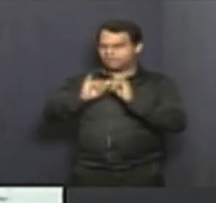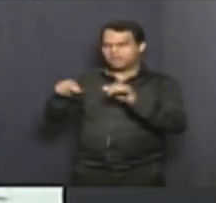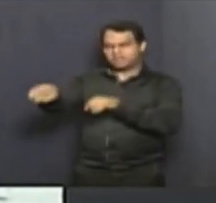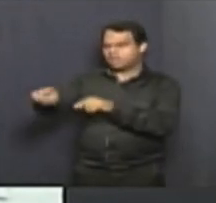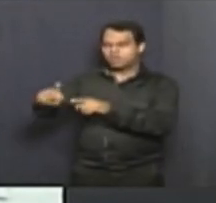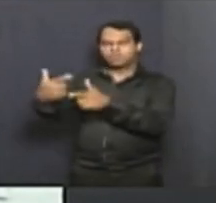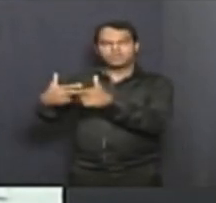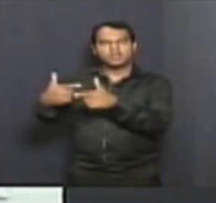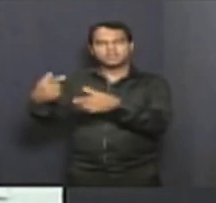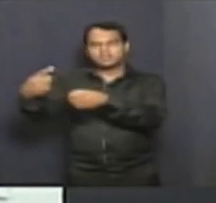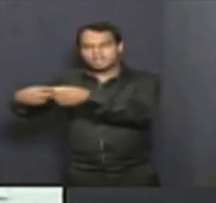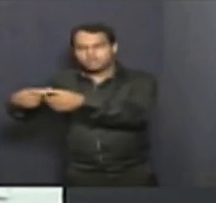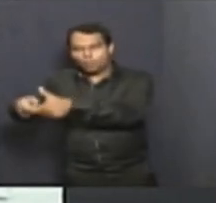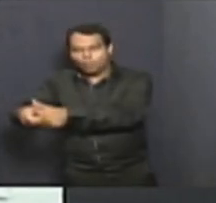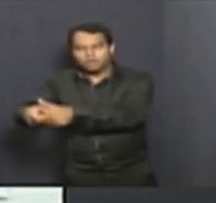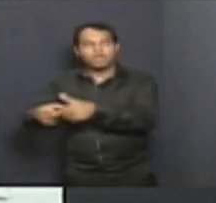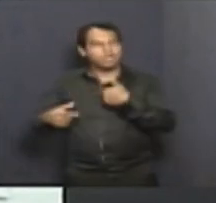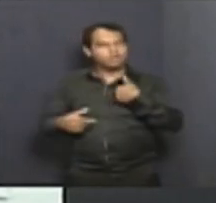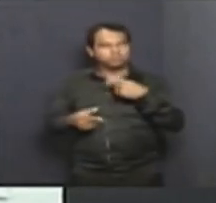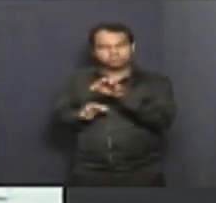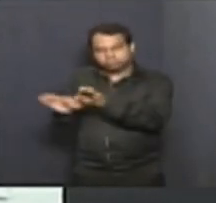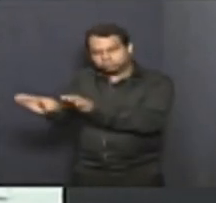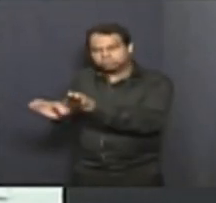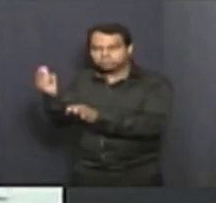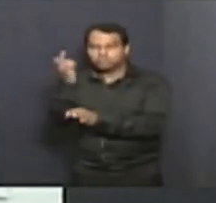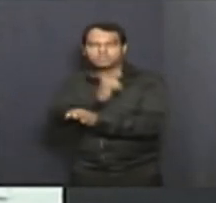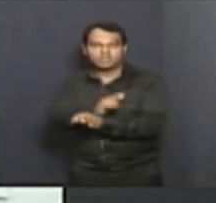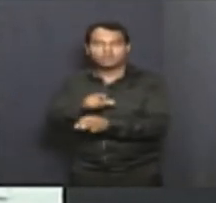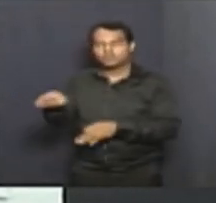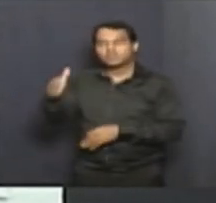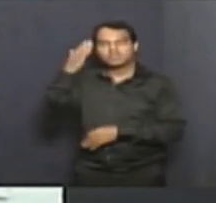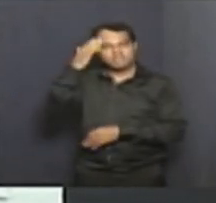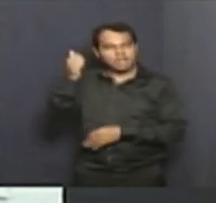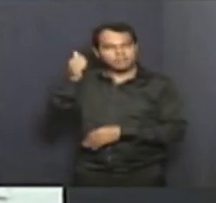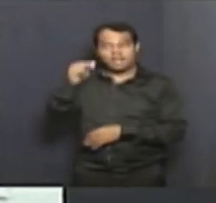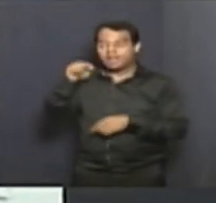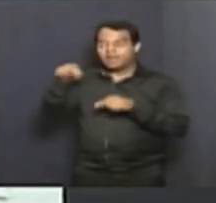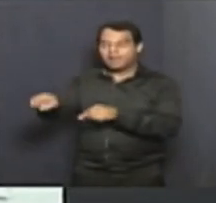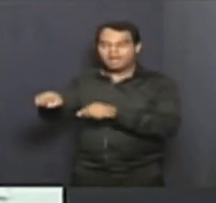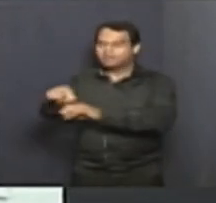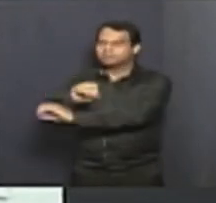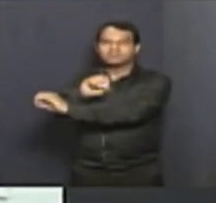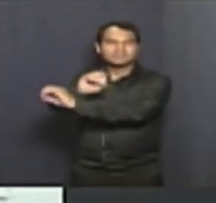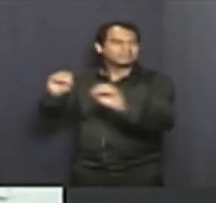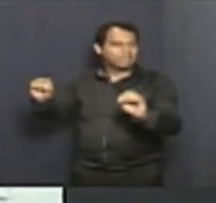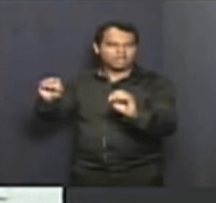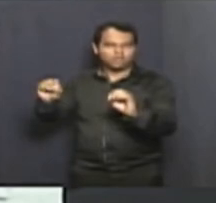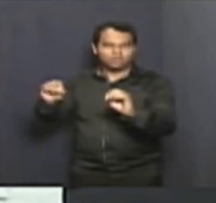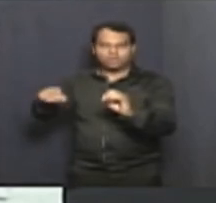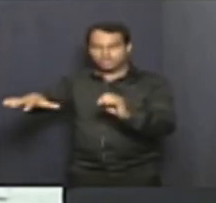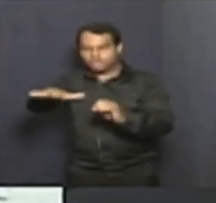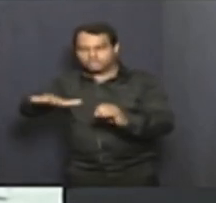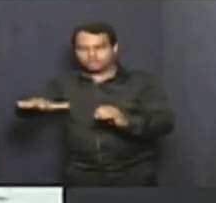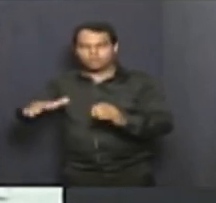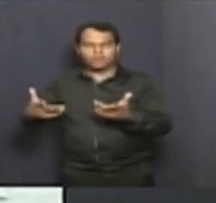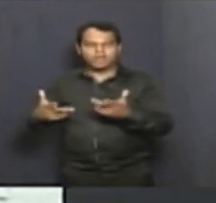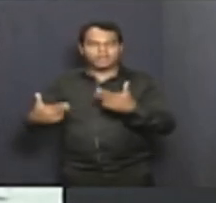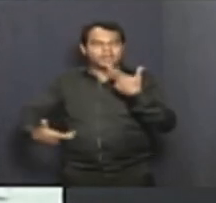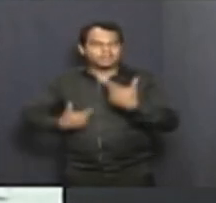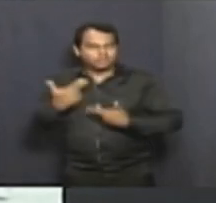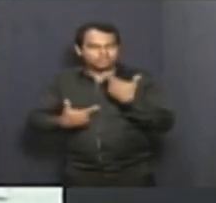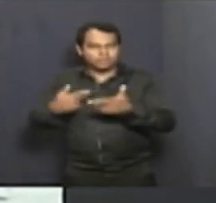tomógrafo colocamos as cirurgias eletivas e você sabe que praticamente nós erramos na região norte as cirurgias ortopédicas